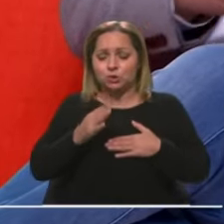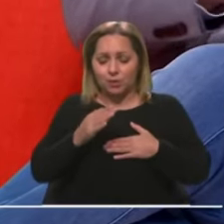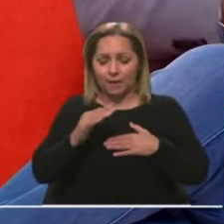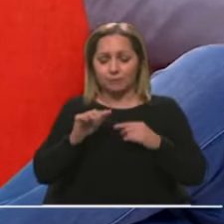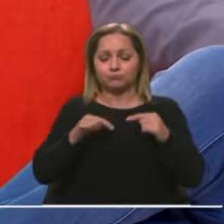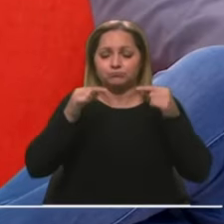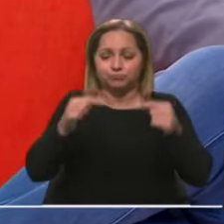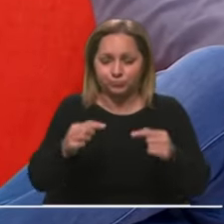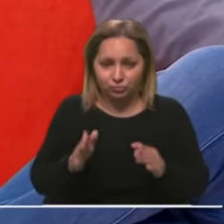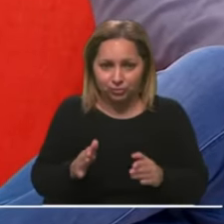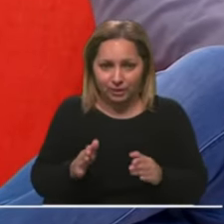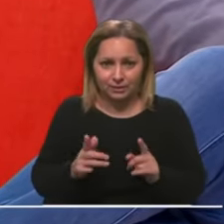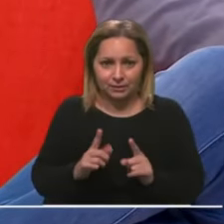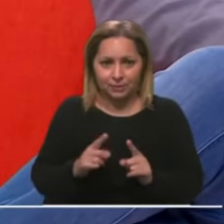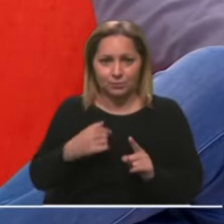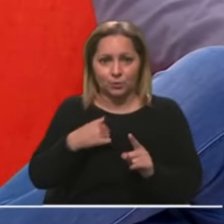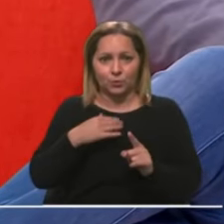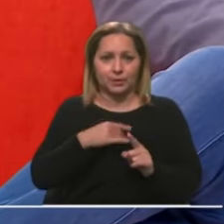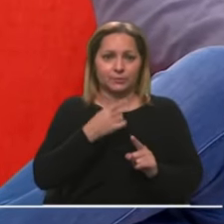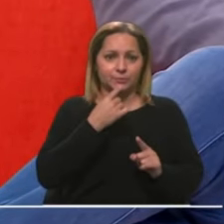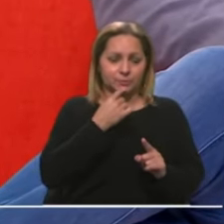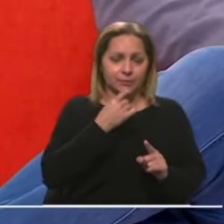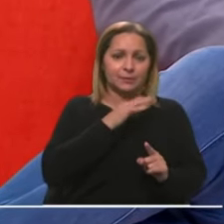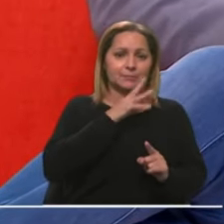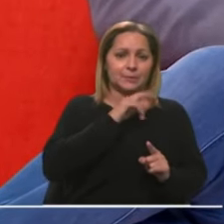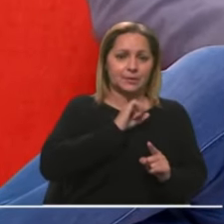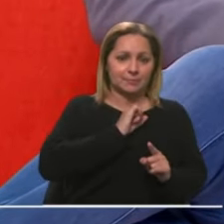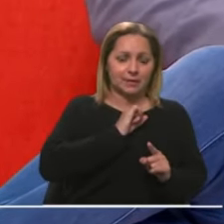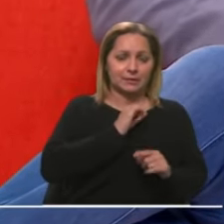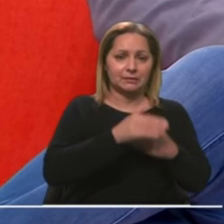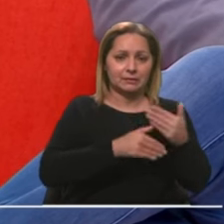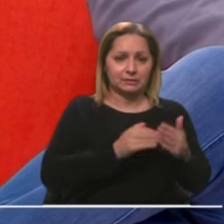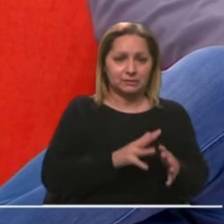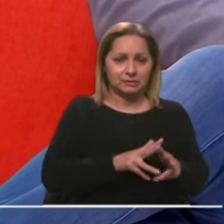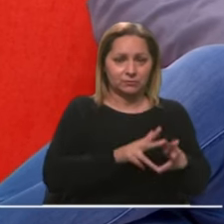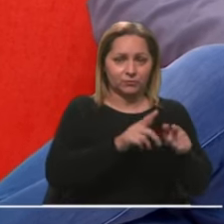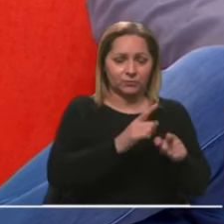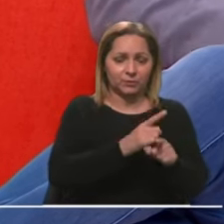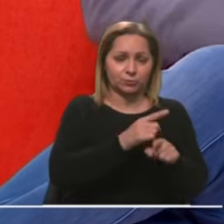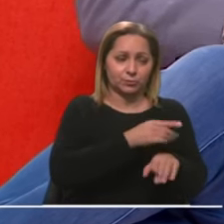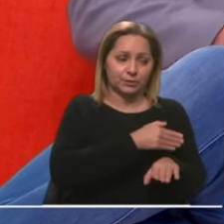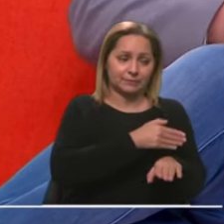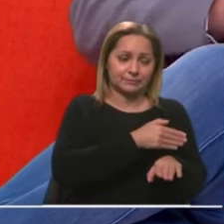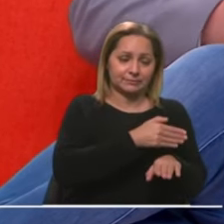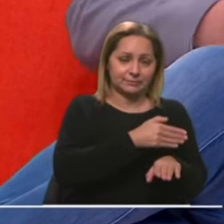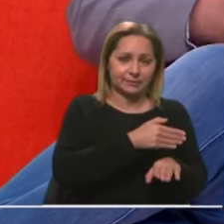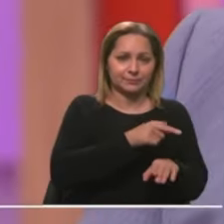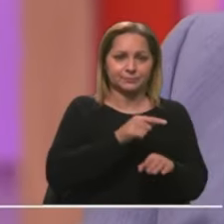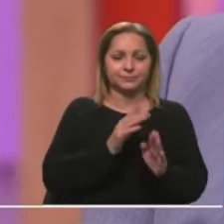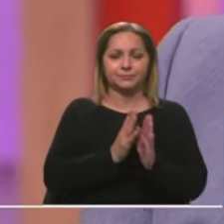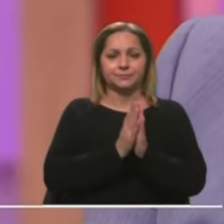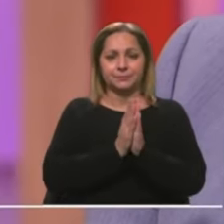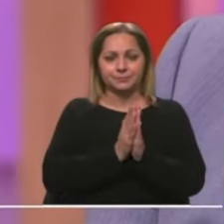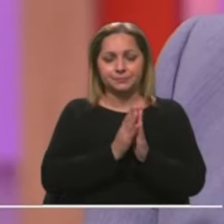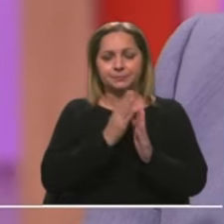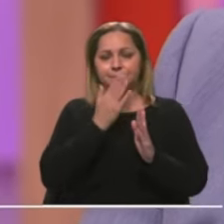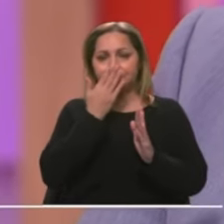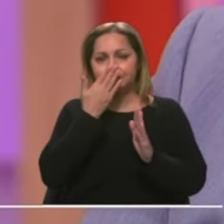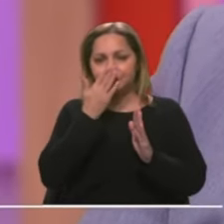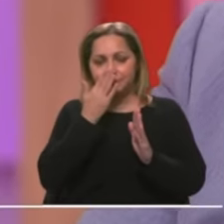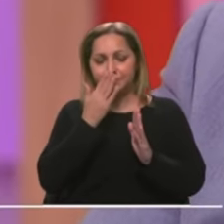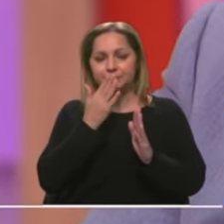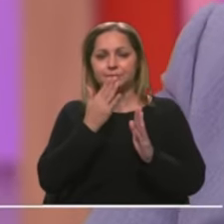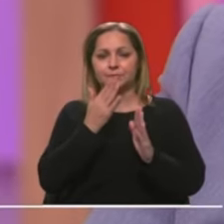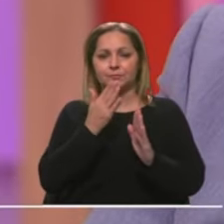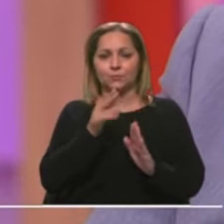saltar porque eu quero ver o desenvolvimento da minha mãe uhum Porque isto está é muito recente Graças a Deus parece-nos que tá tá